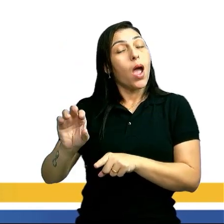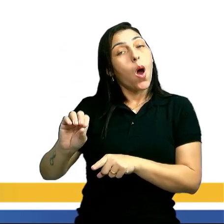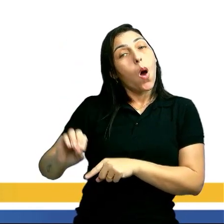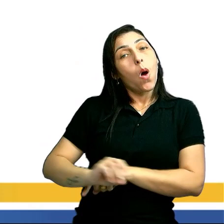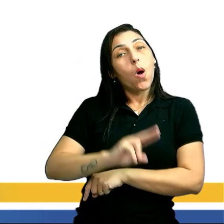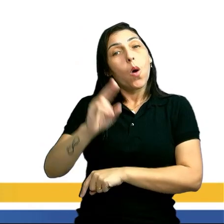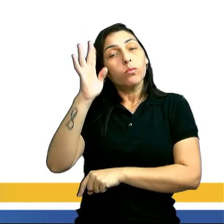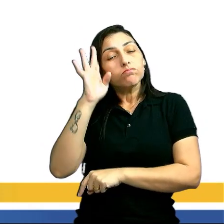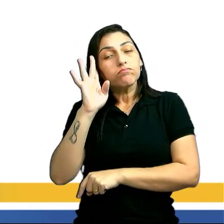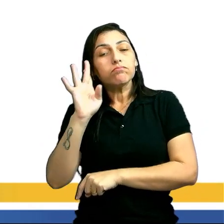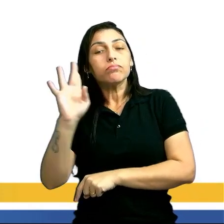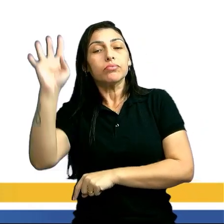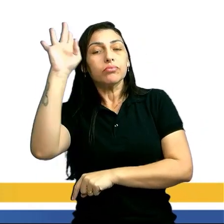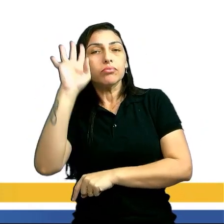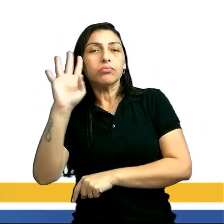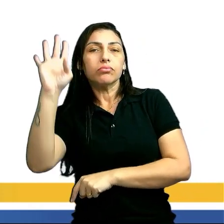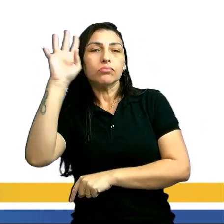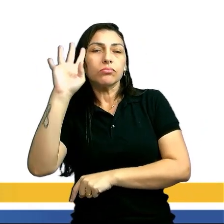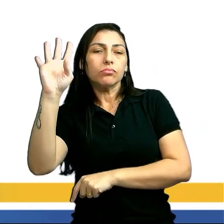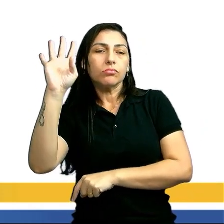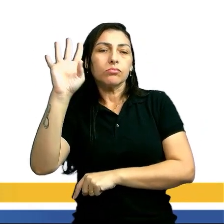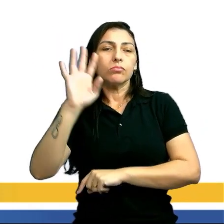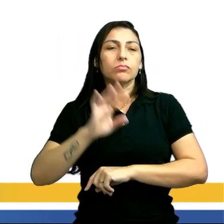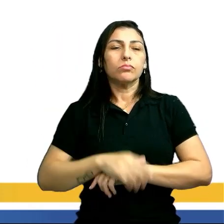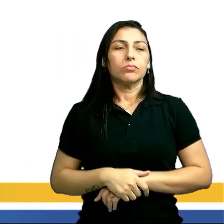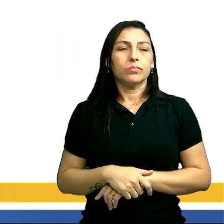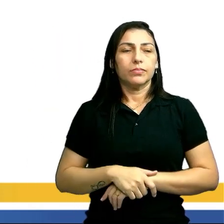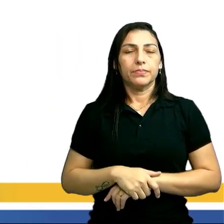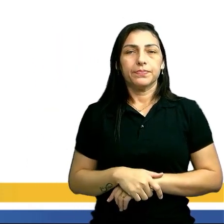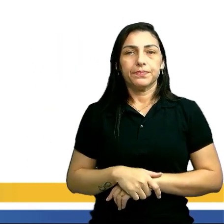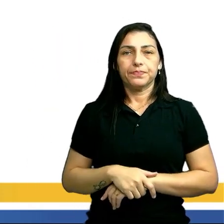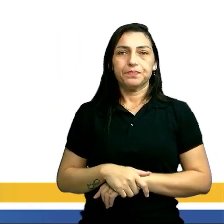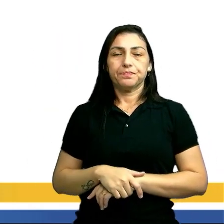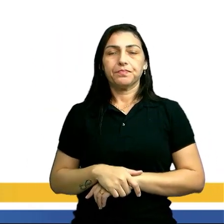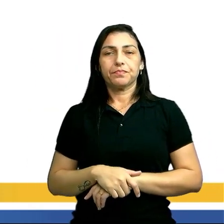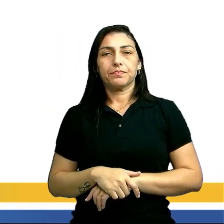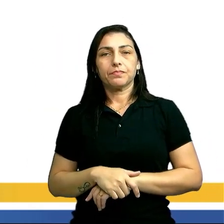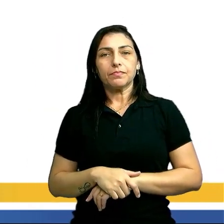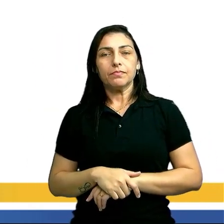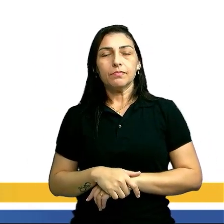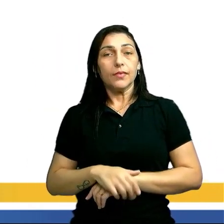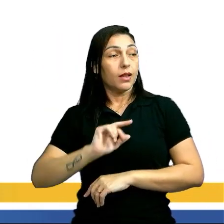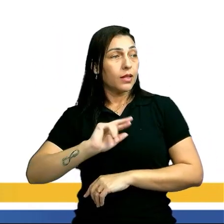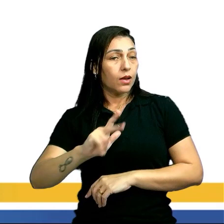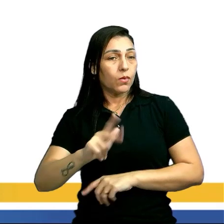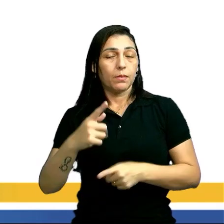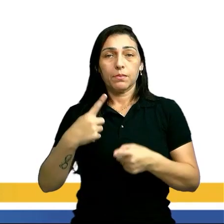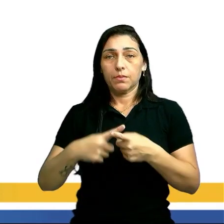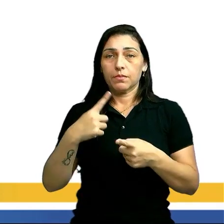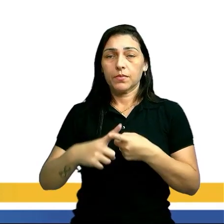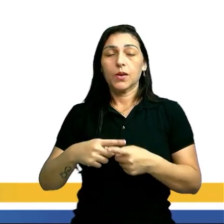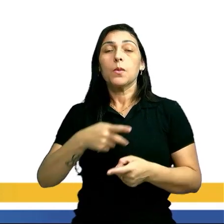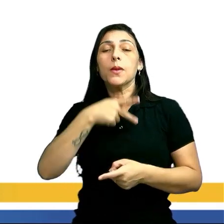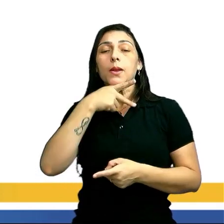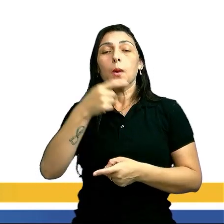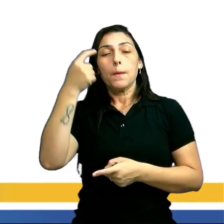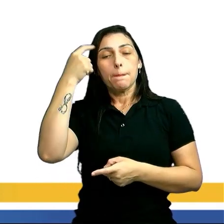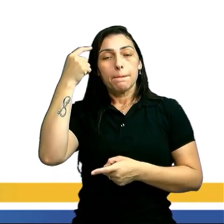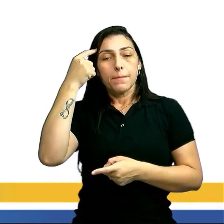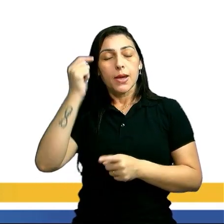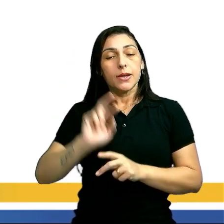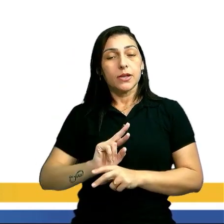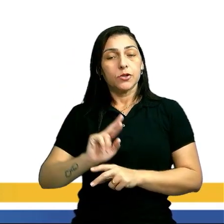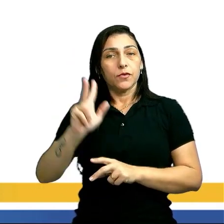ideal e não simulacros ou ilusões. Então, claro que não é isso, porque o Platão pensa